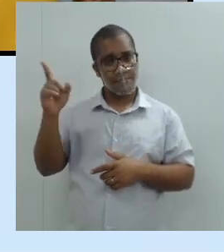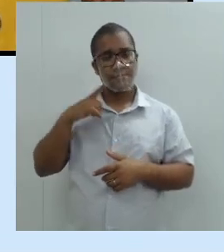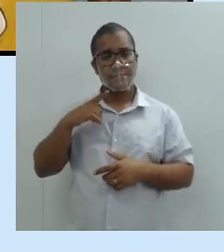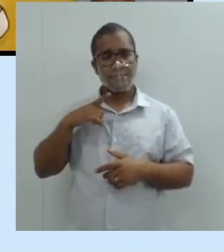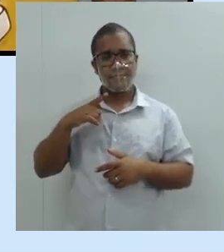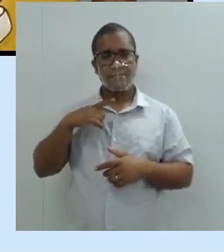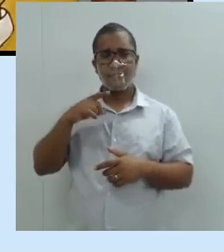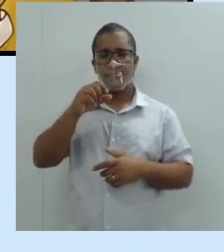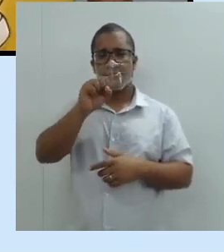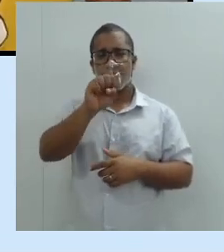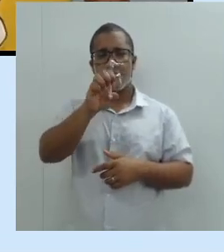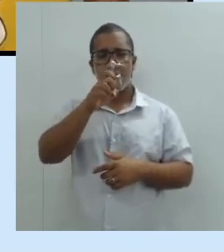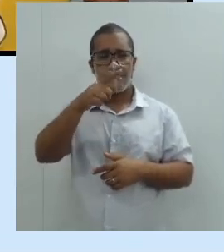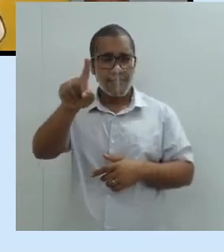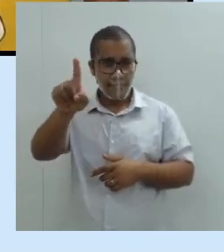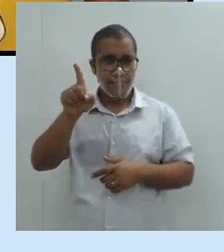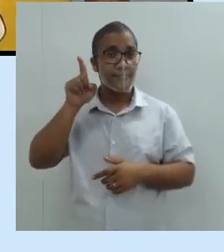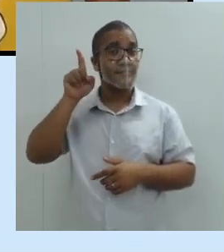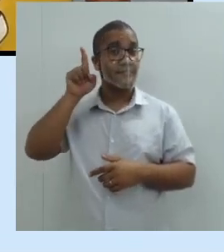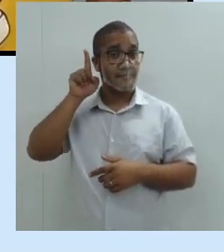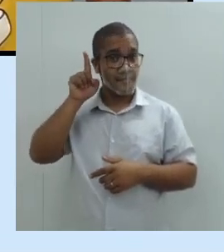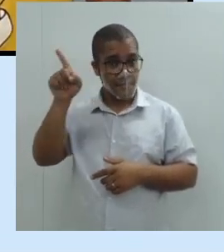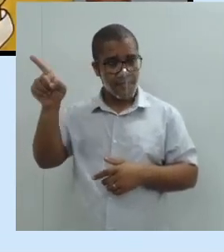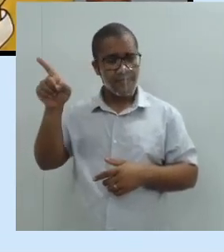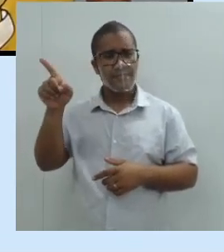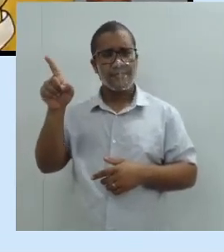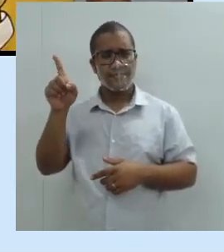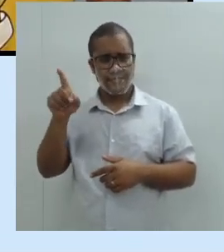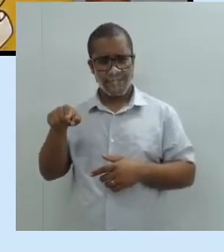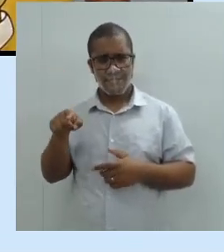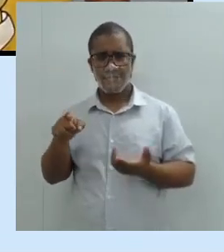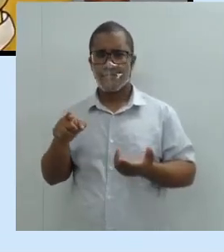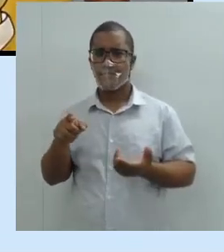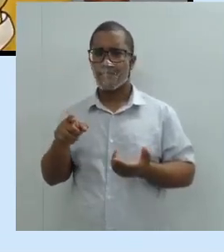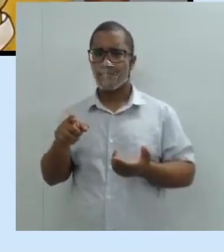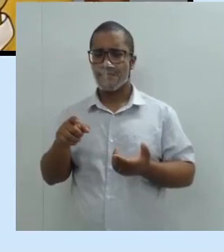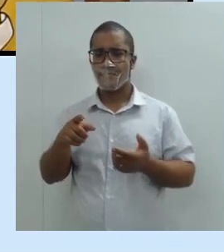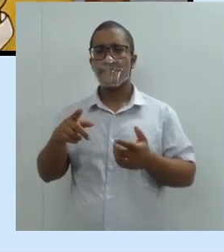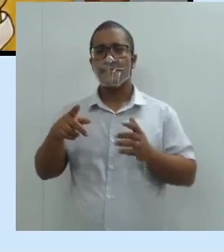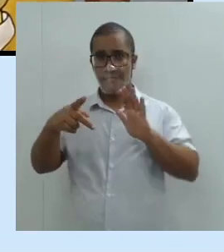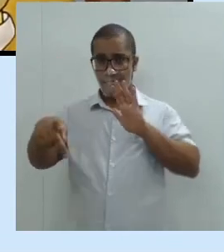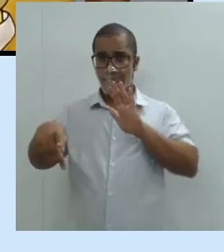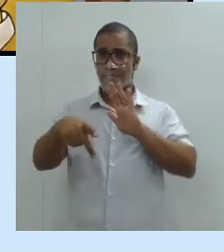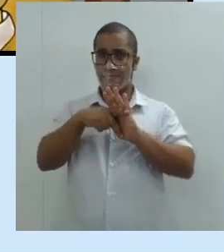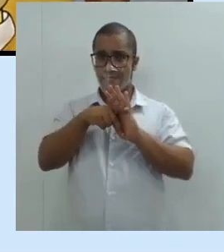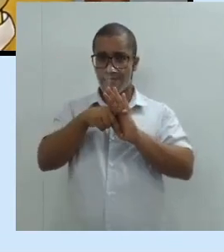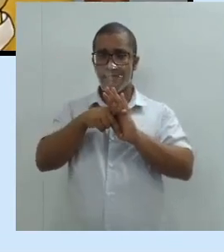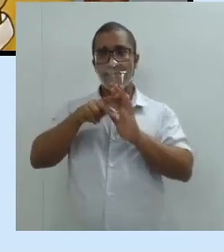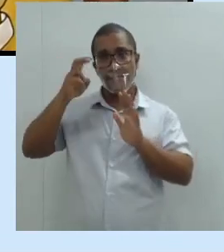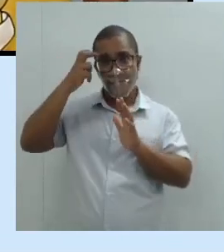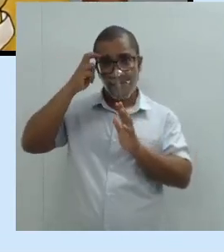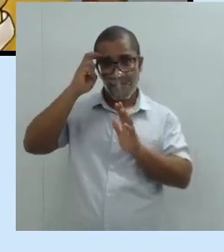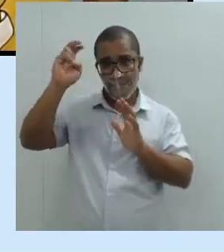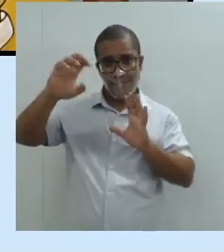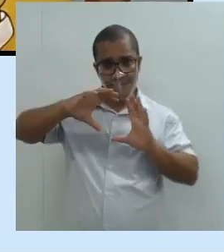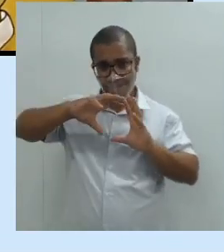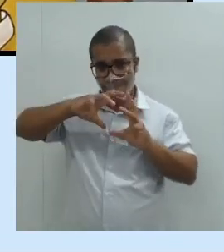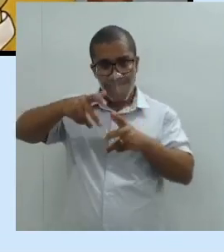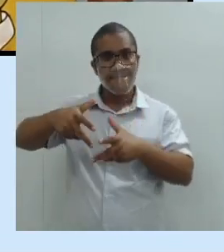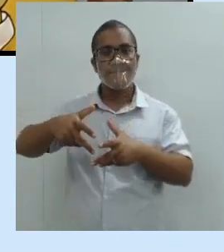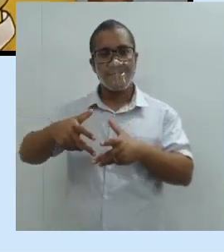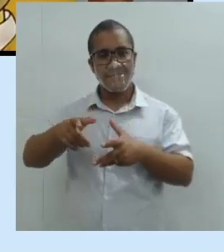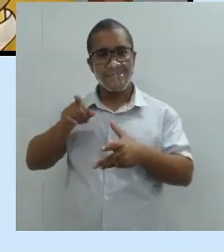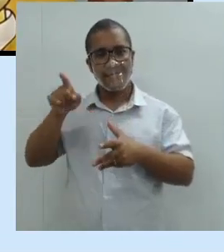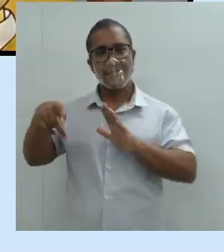Olinda, no nosso estado, ela é simplesmente patrimônio cultural da humanidade,